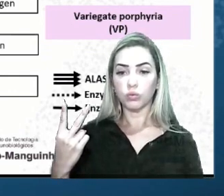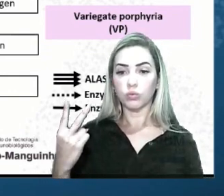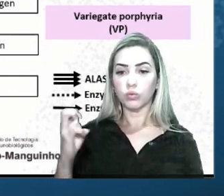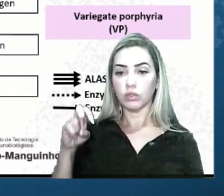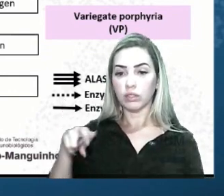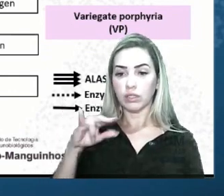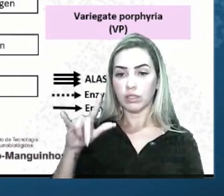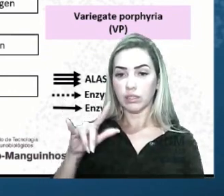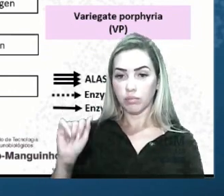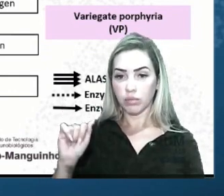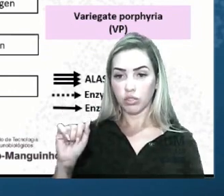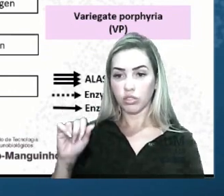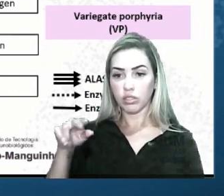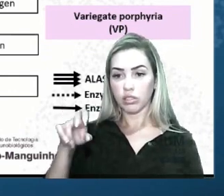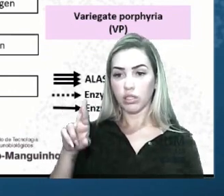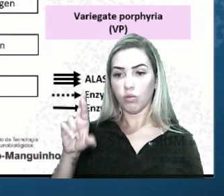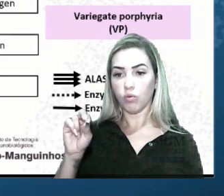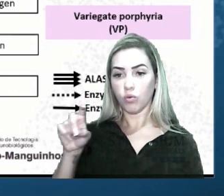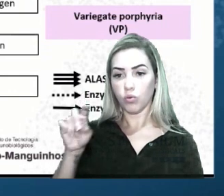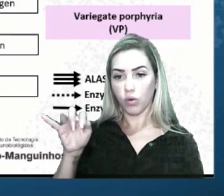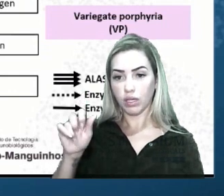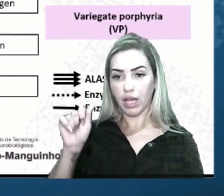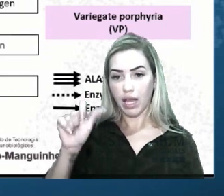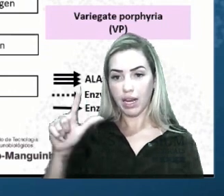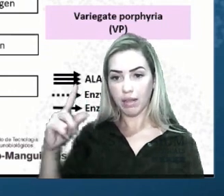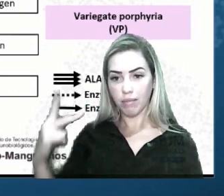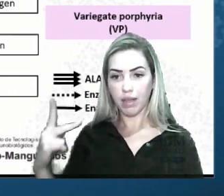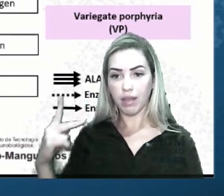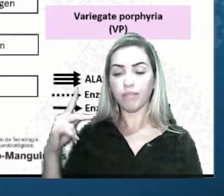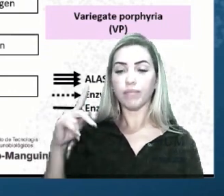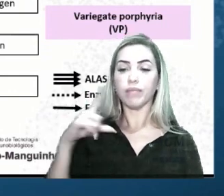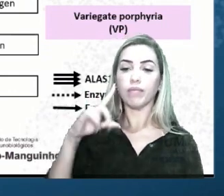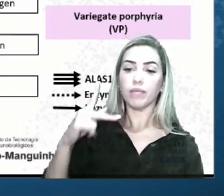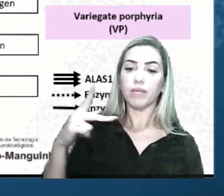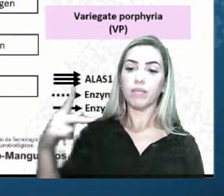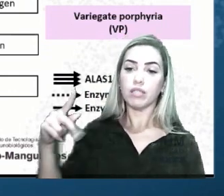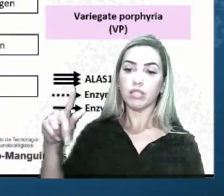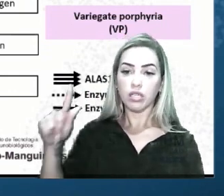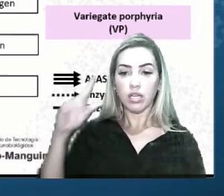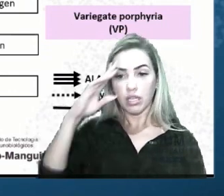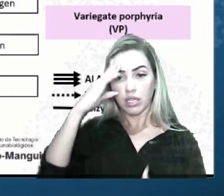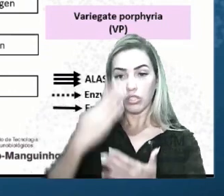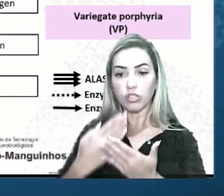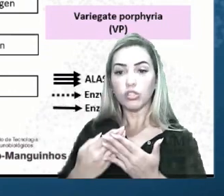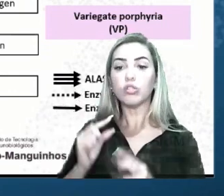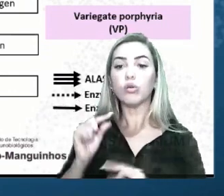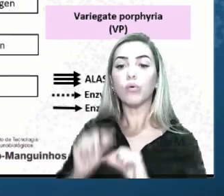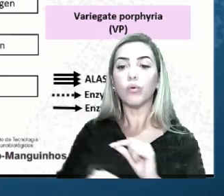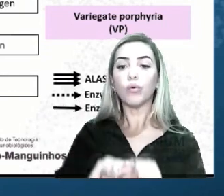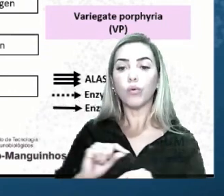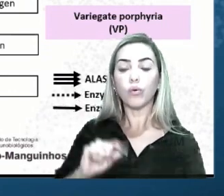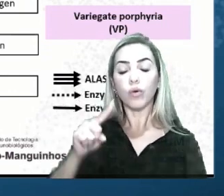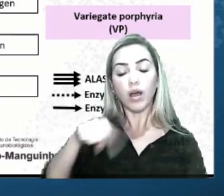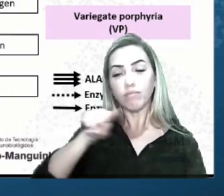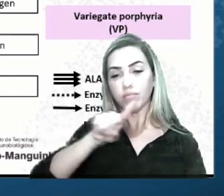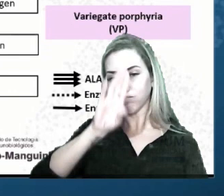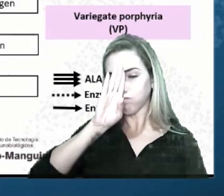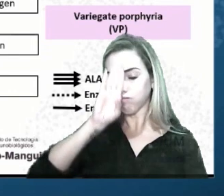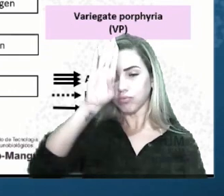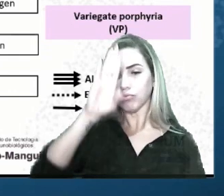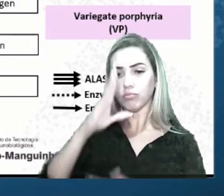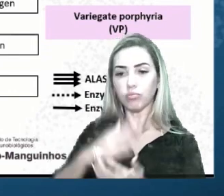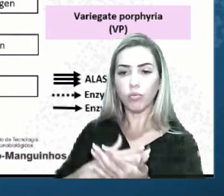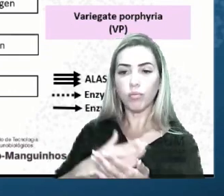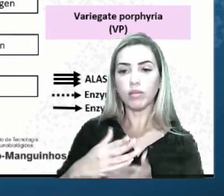enzimas neurotóxicas, ALA e PBG, e acredita-se que eles são as causas